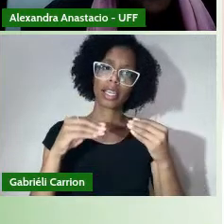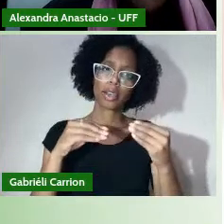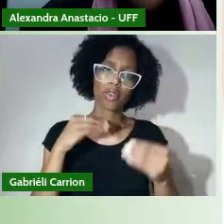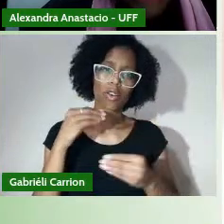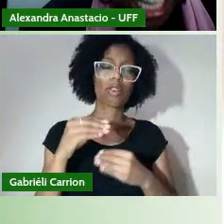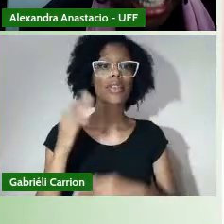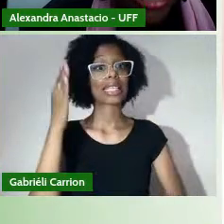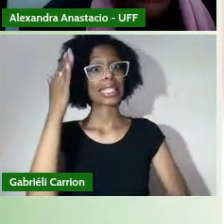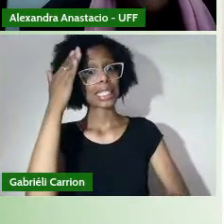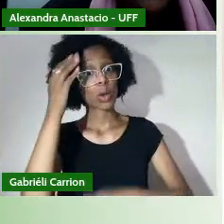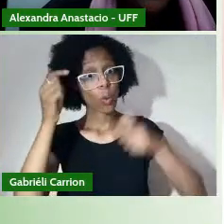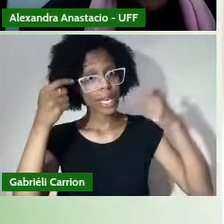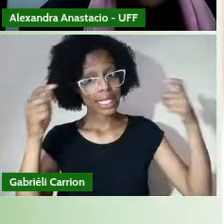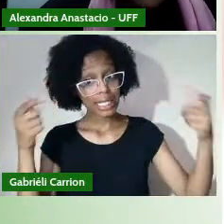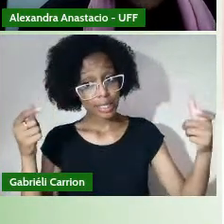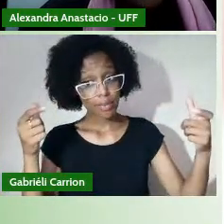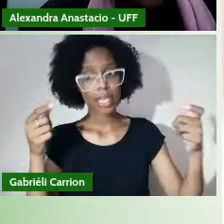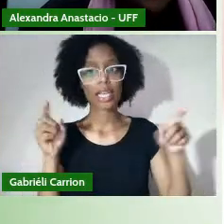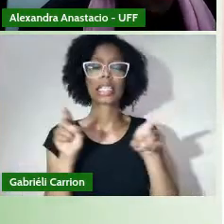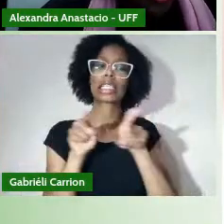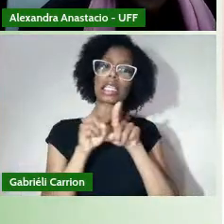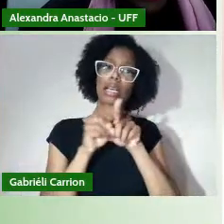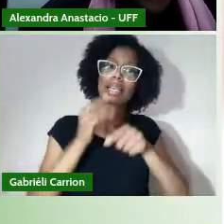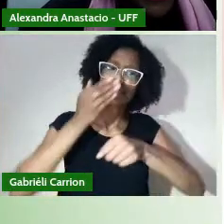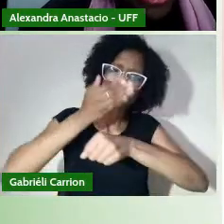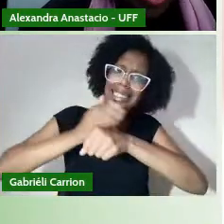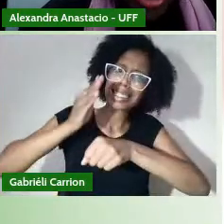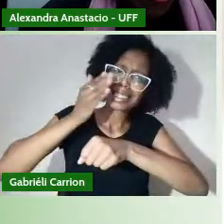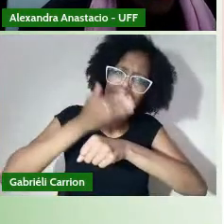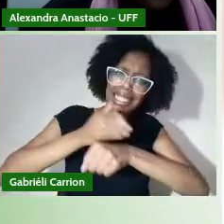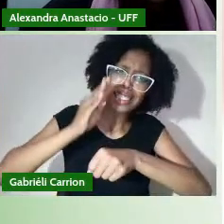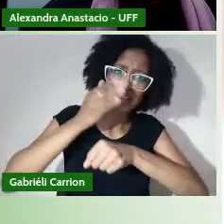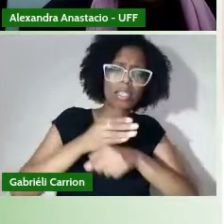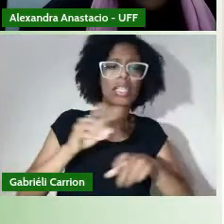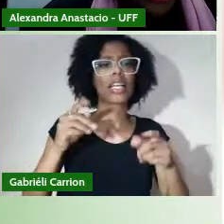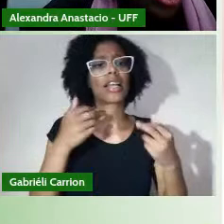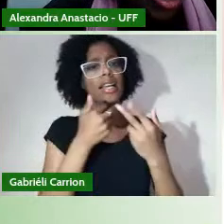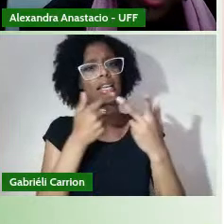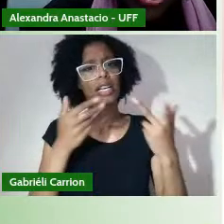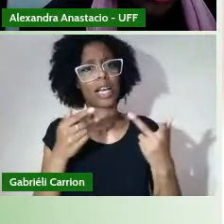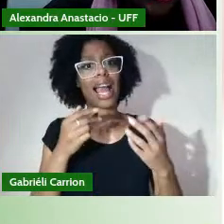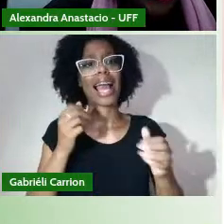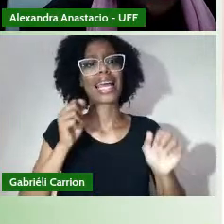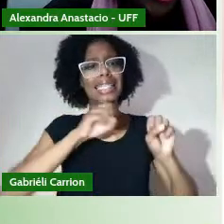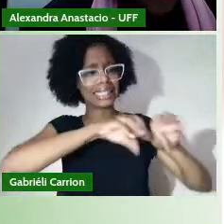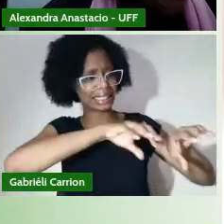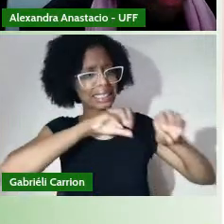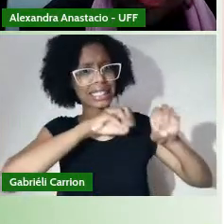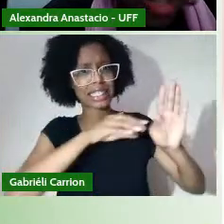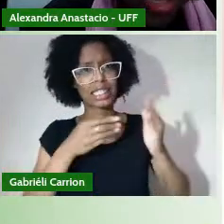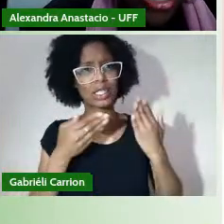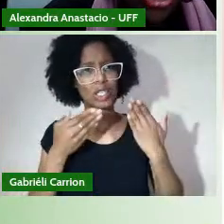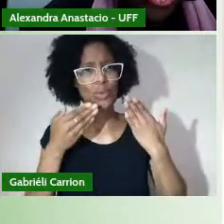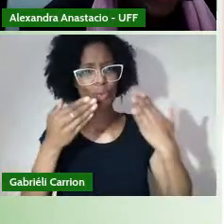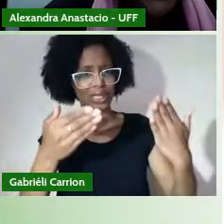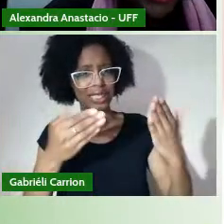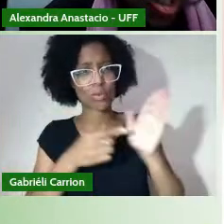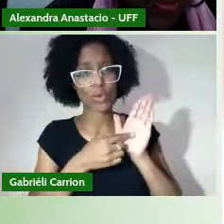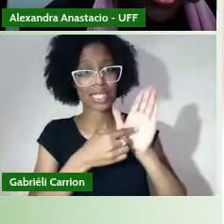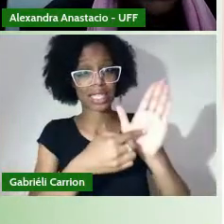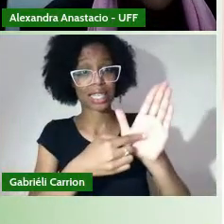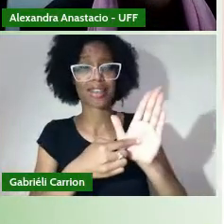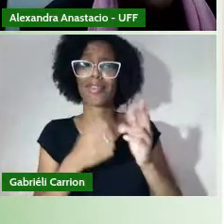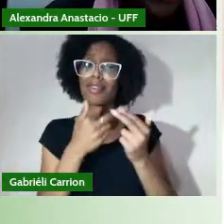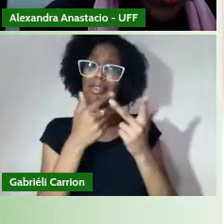né, conhecer, né, o treinamento teórico, a capacitação teórica, as nossas aulas expositivas. Obviamente, elas têm o